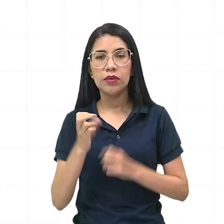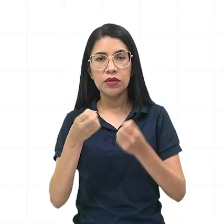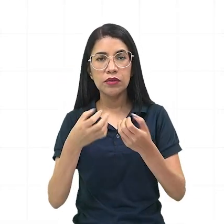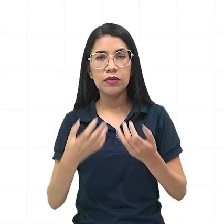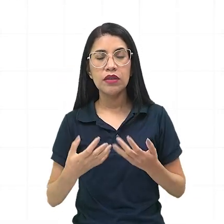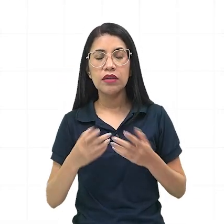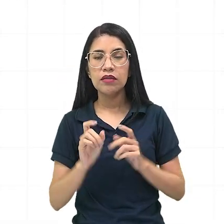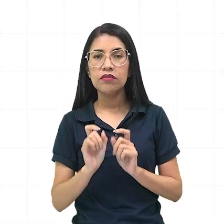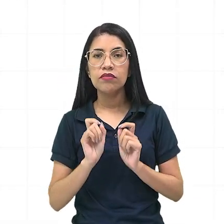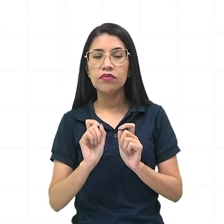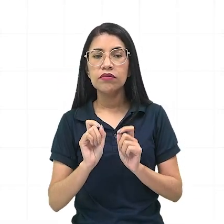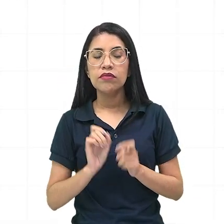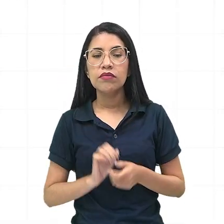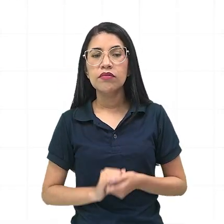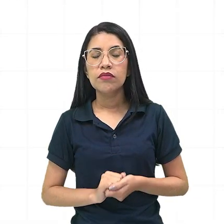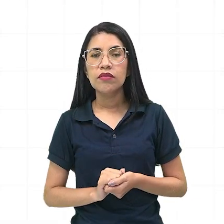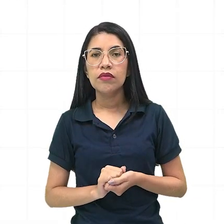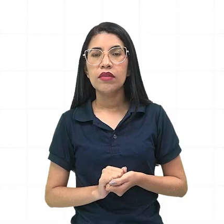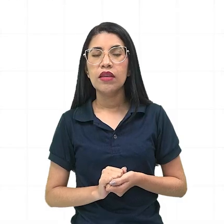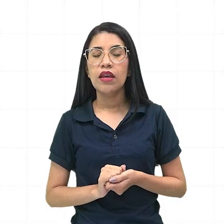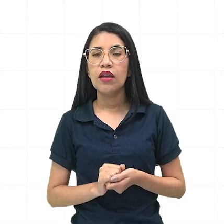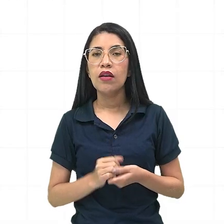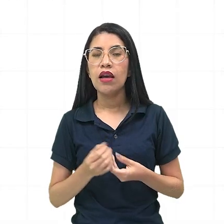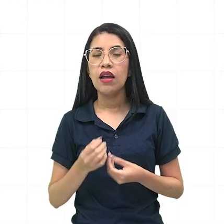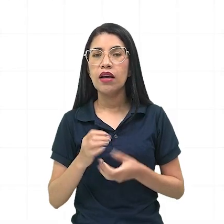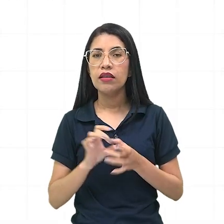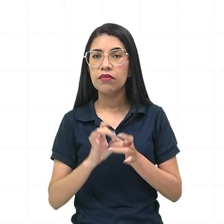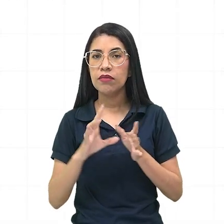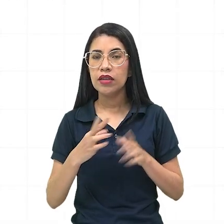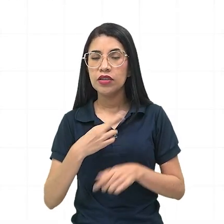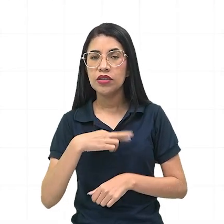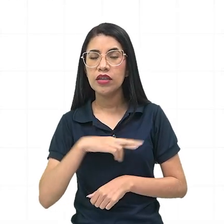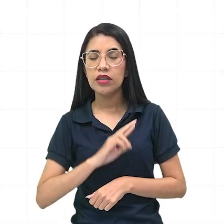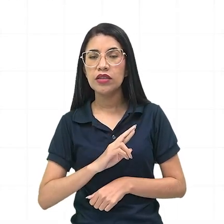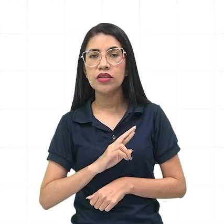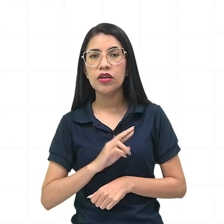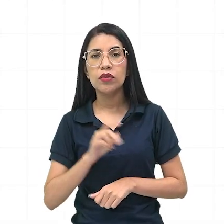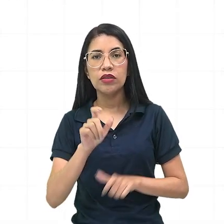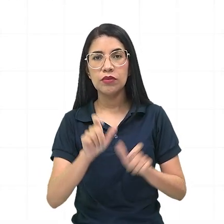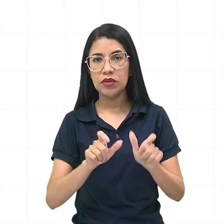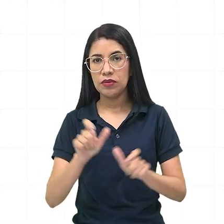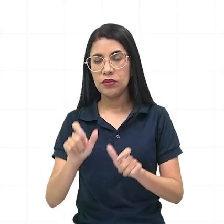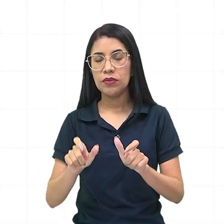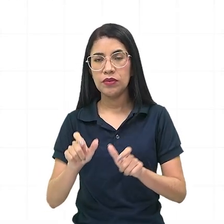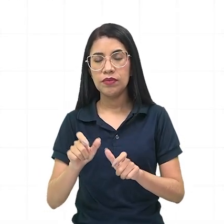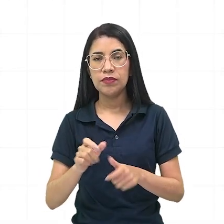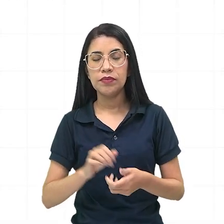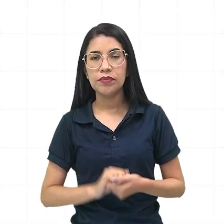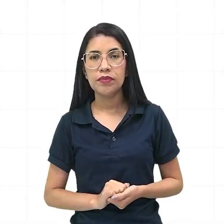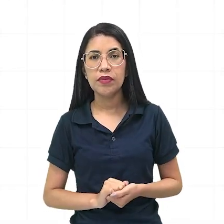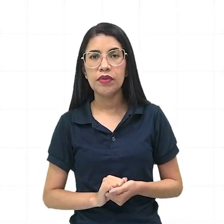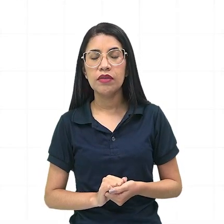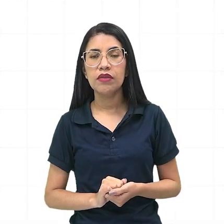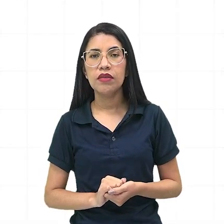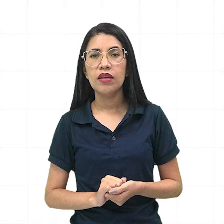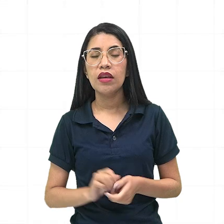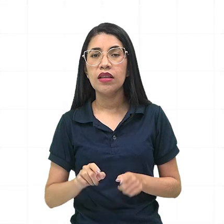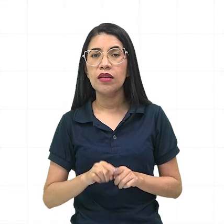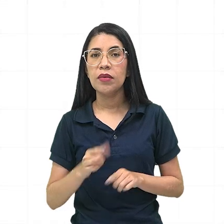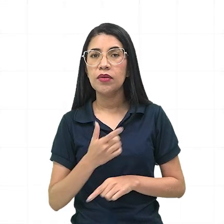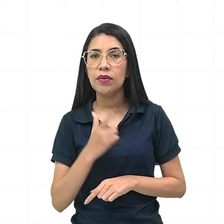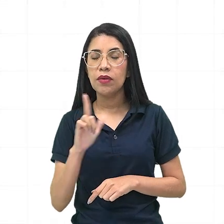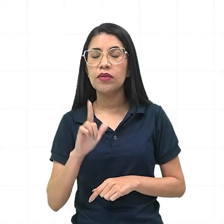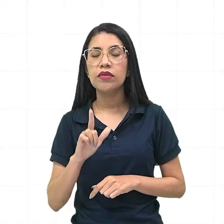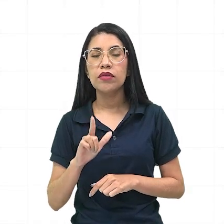justamente da dimensão da liberdade religiosa de todos os cidadãos. Ok? E mais um outro ponto que é